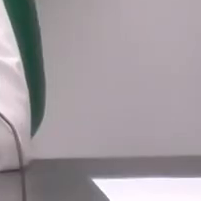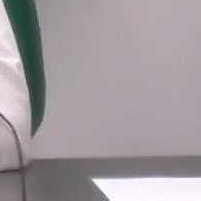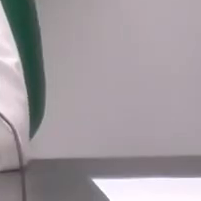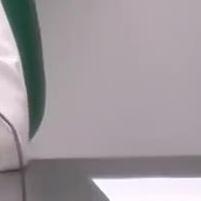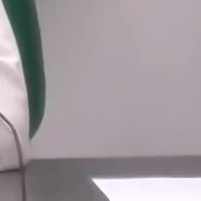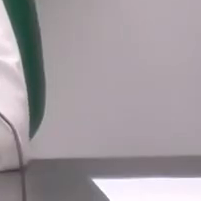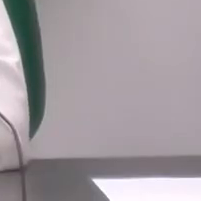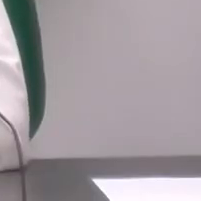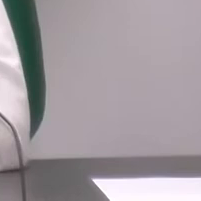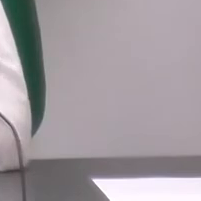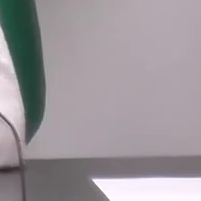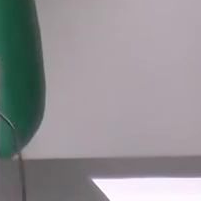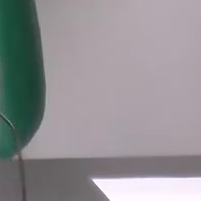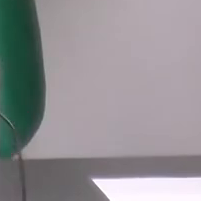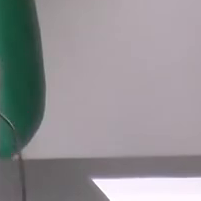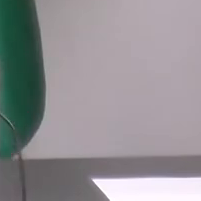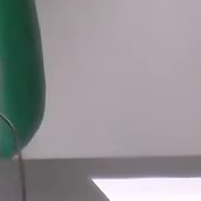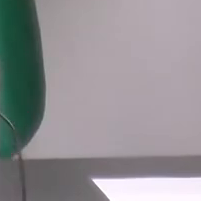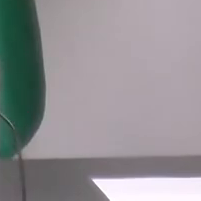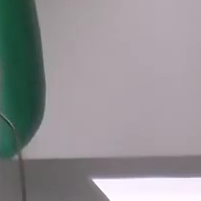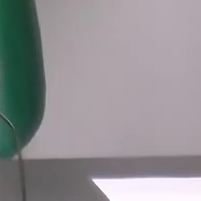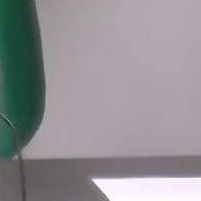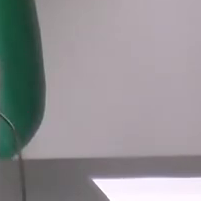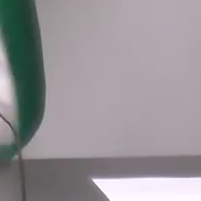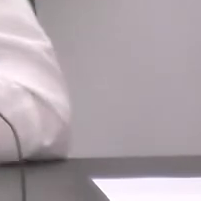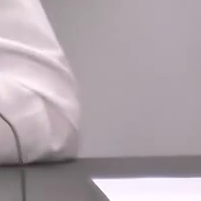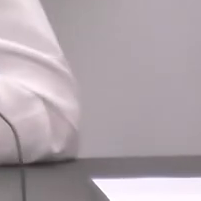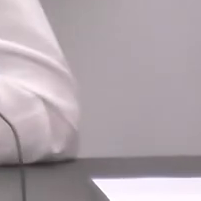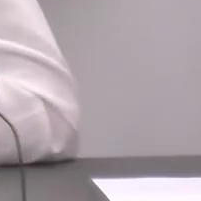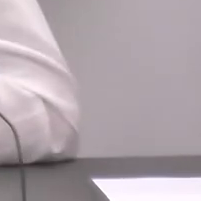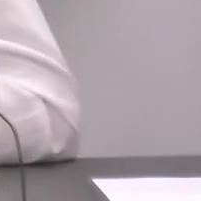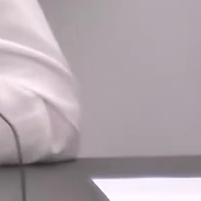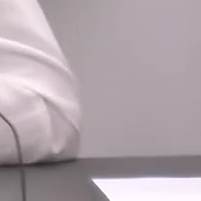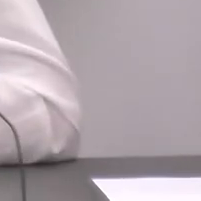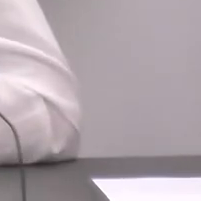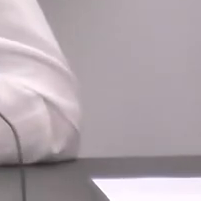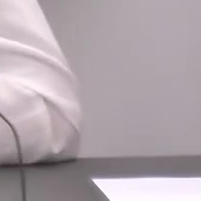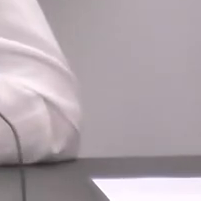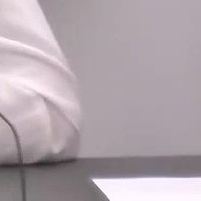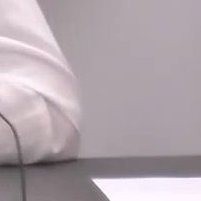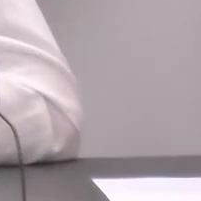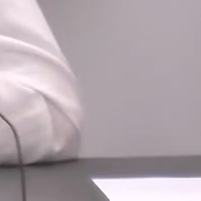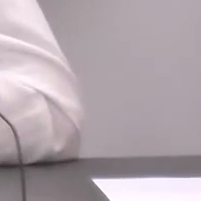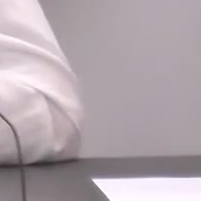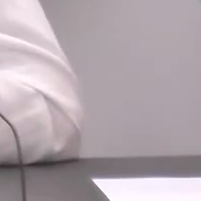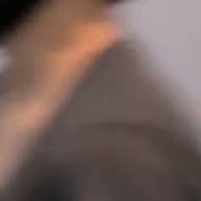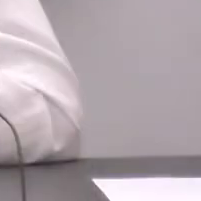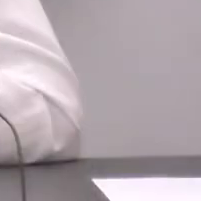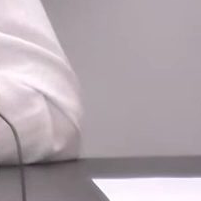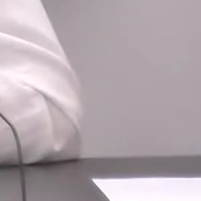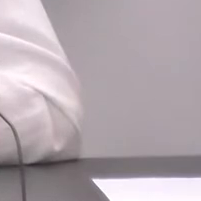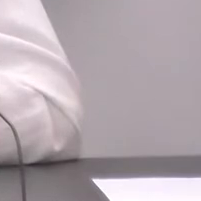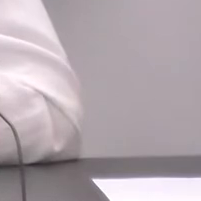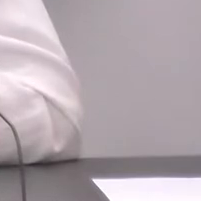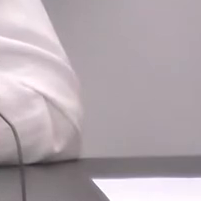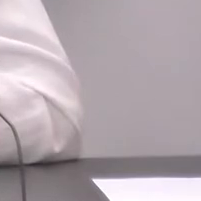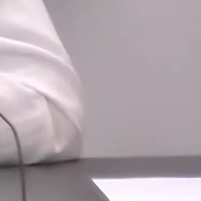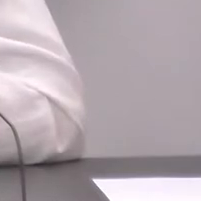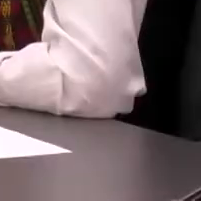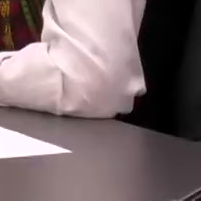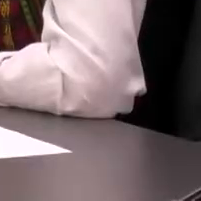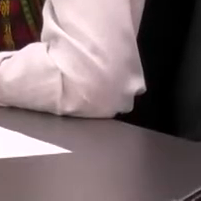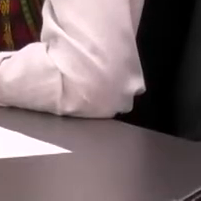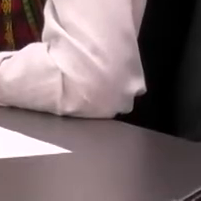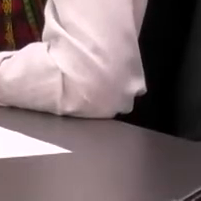de Justiça ao o ministro levando ovos que foi um dos impulsionadores eu tive